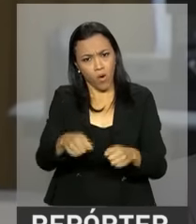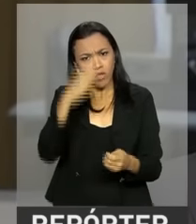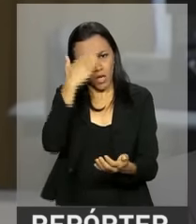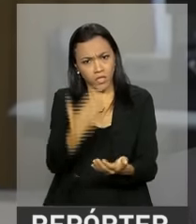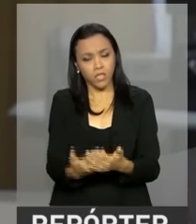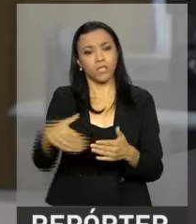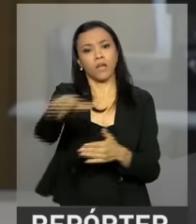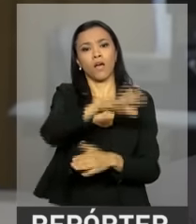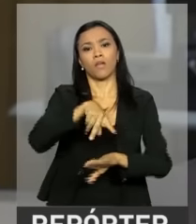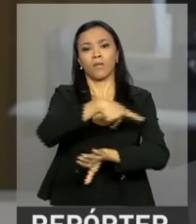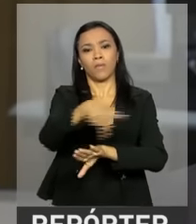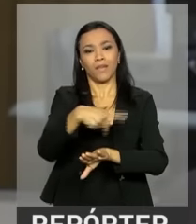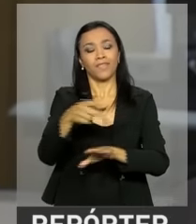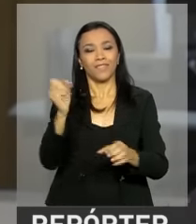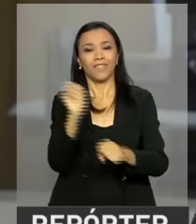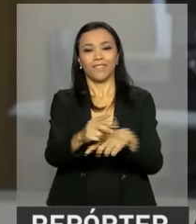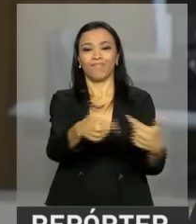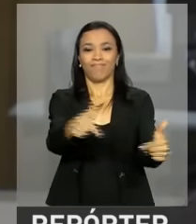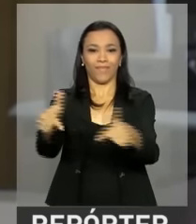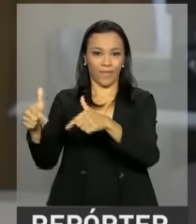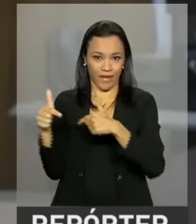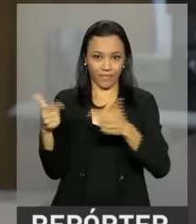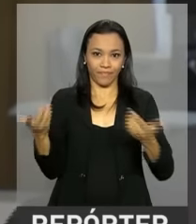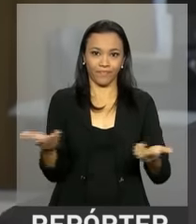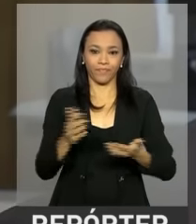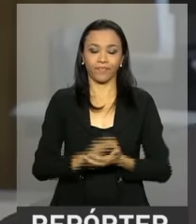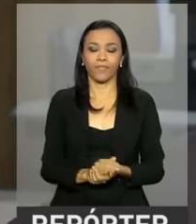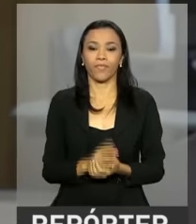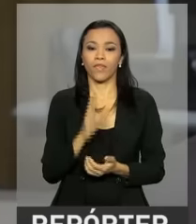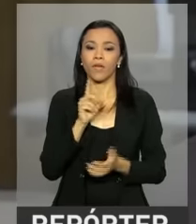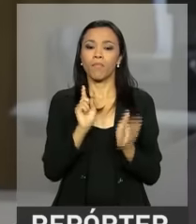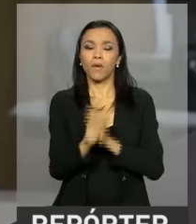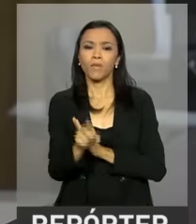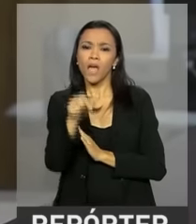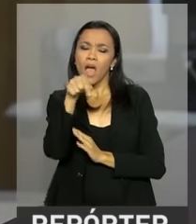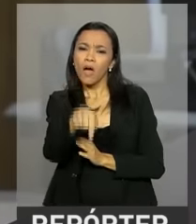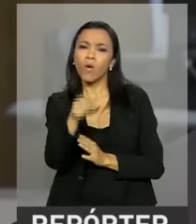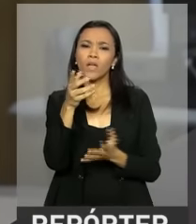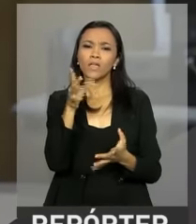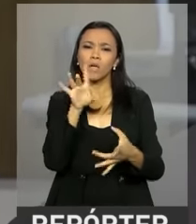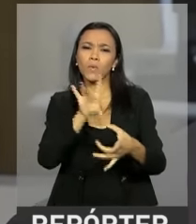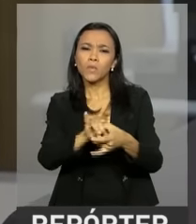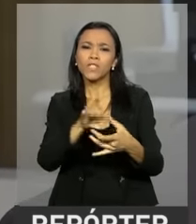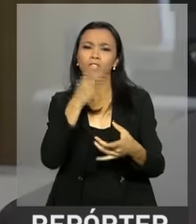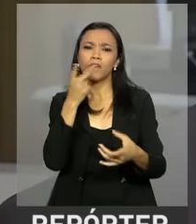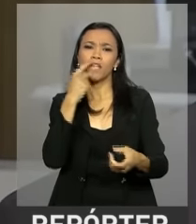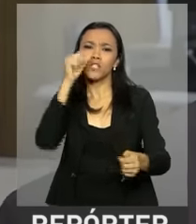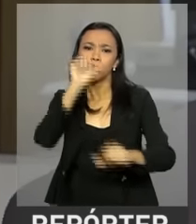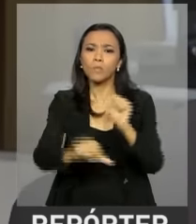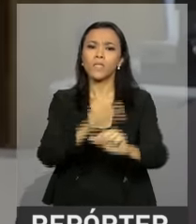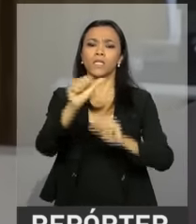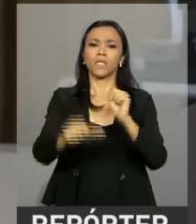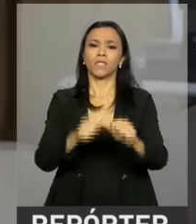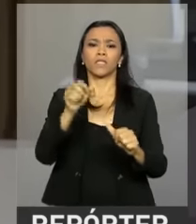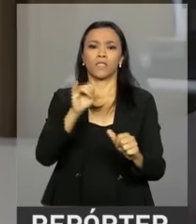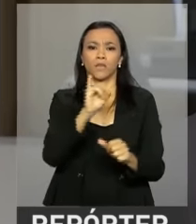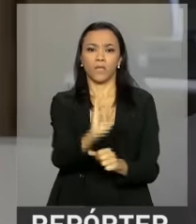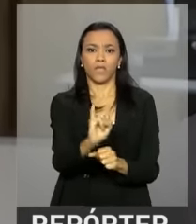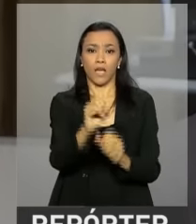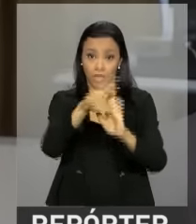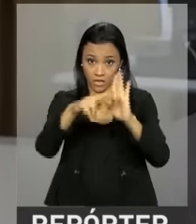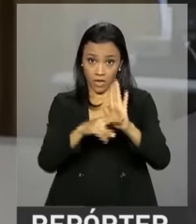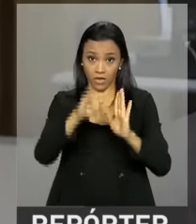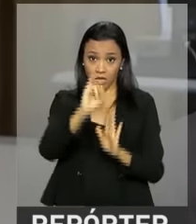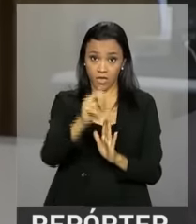por consequência gerar empregos Esse é um momento do país onde se fala muito de reformas por exemplo previdência e